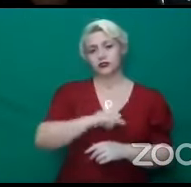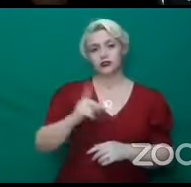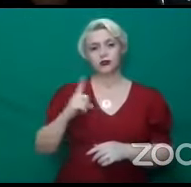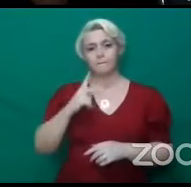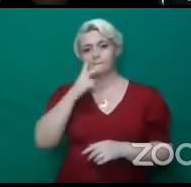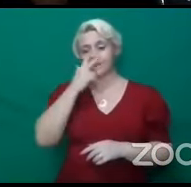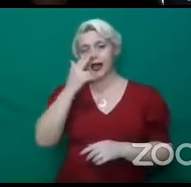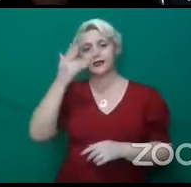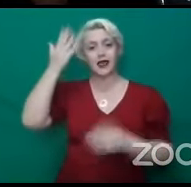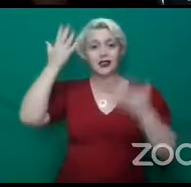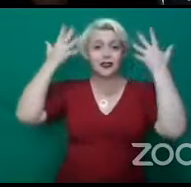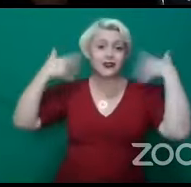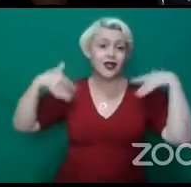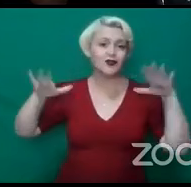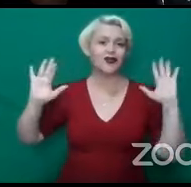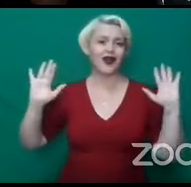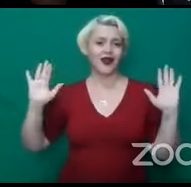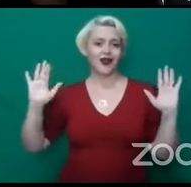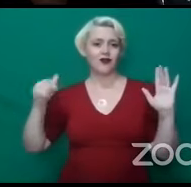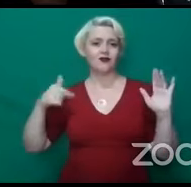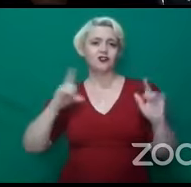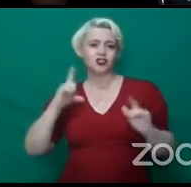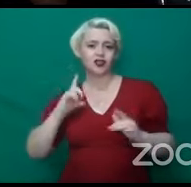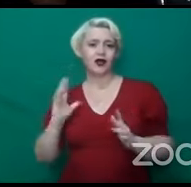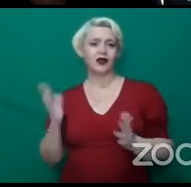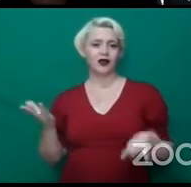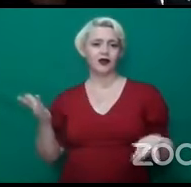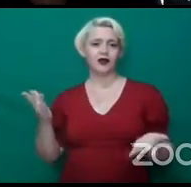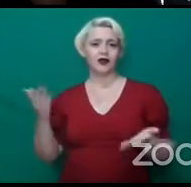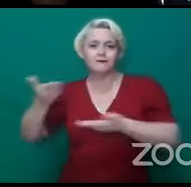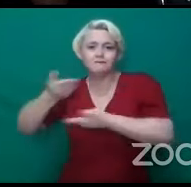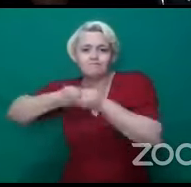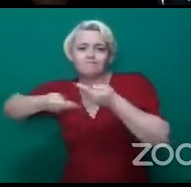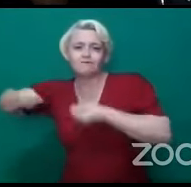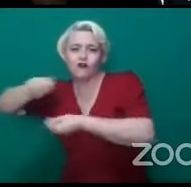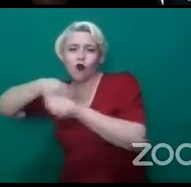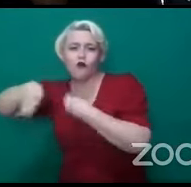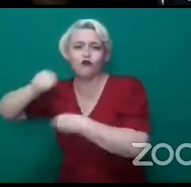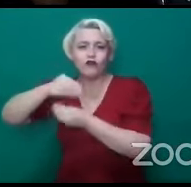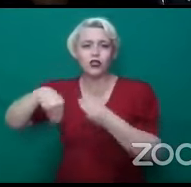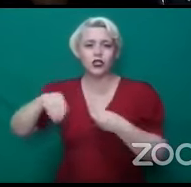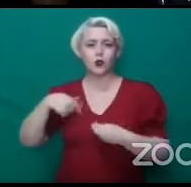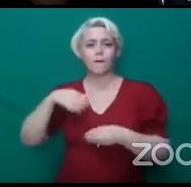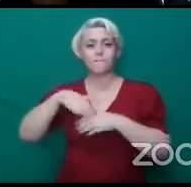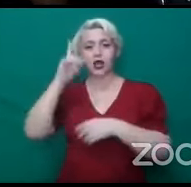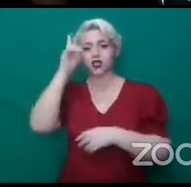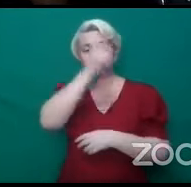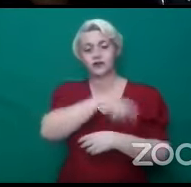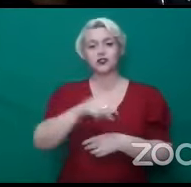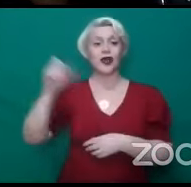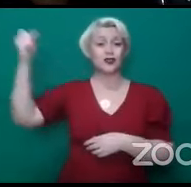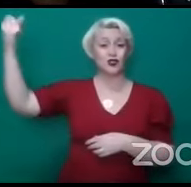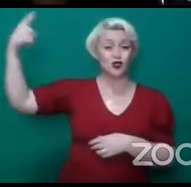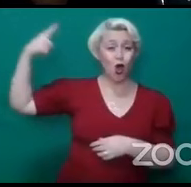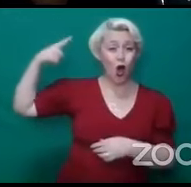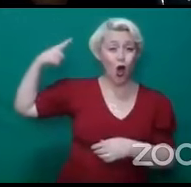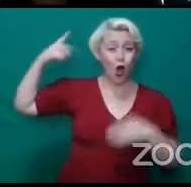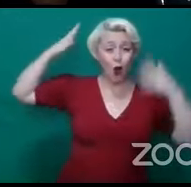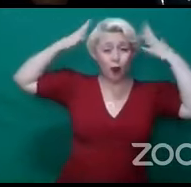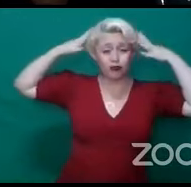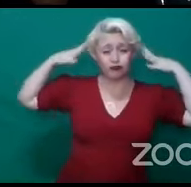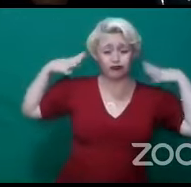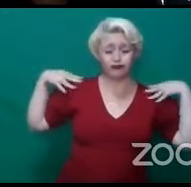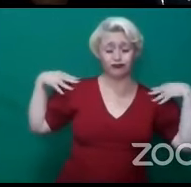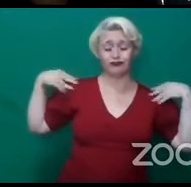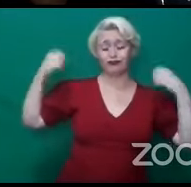tava planejado. tão. Foi, a gente tava tão assim, e a gente tava muito envolvida, assim. Acho que o mais difícil foi o sol. Que o sol teve uma hora